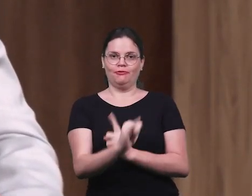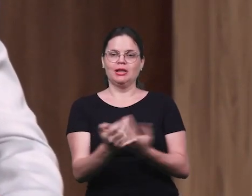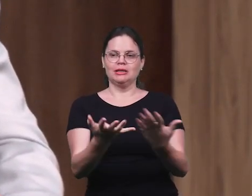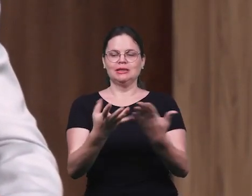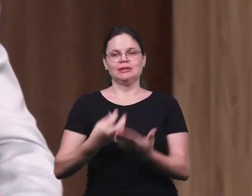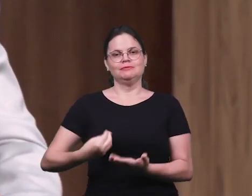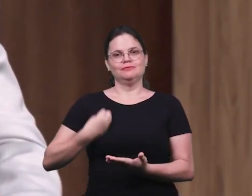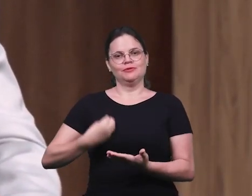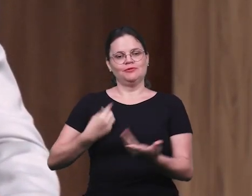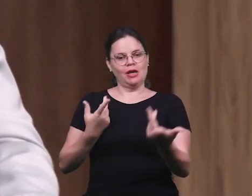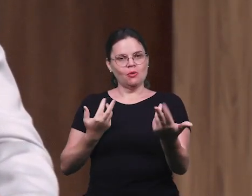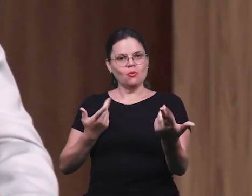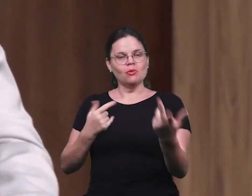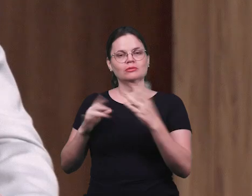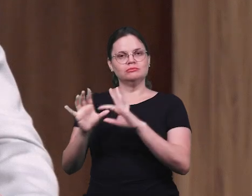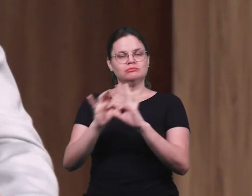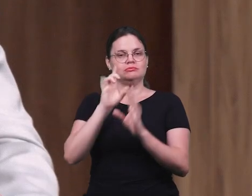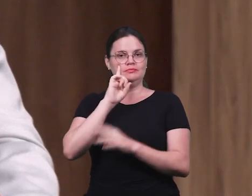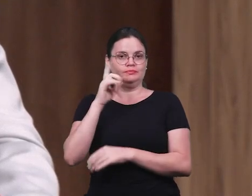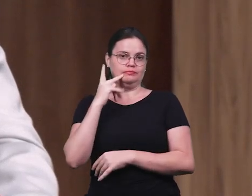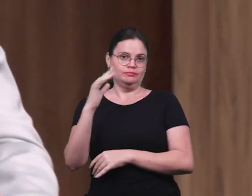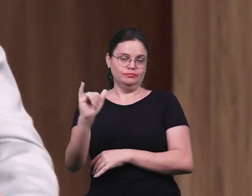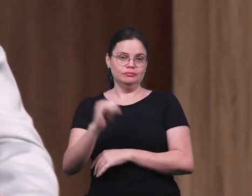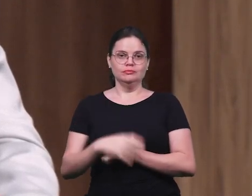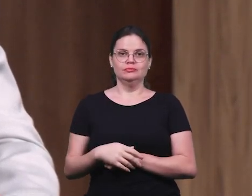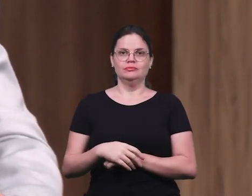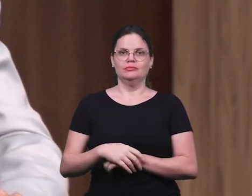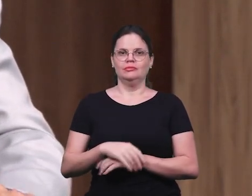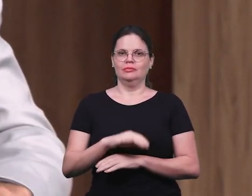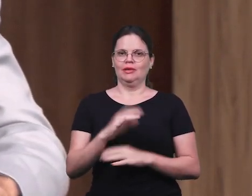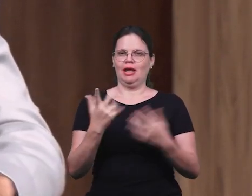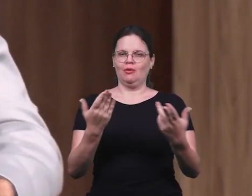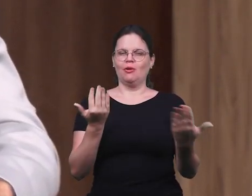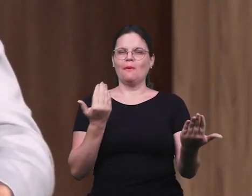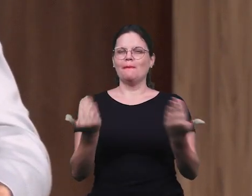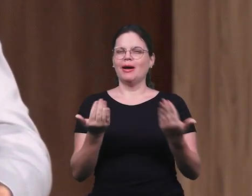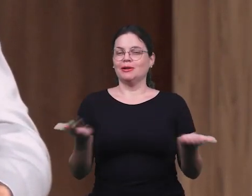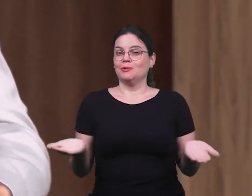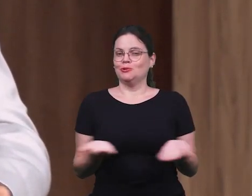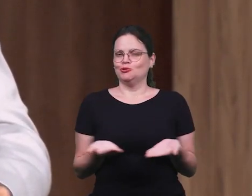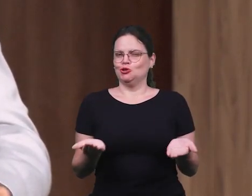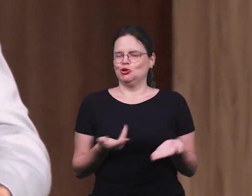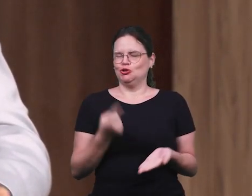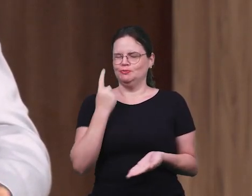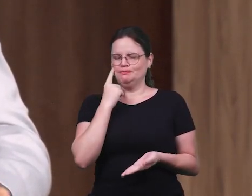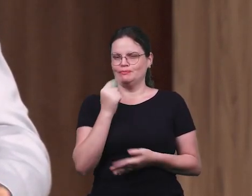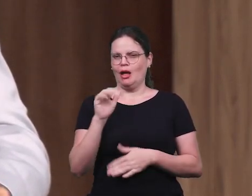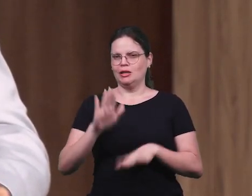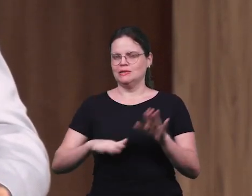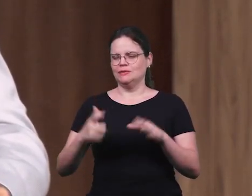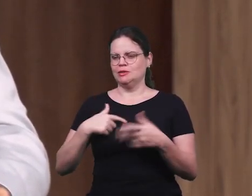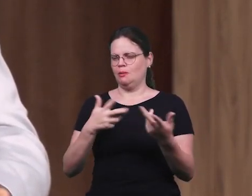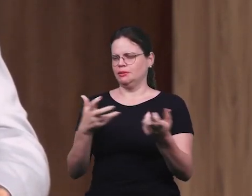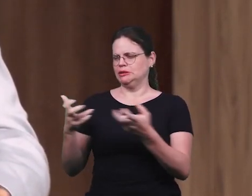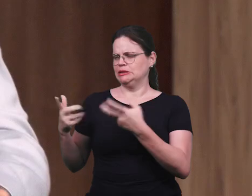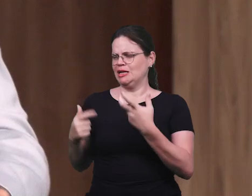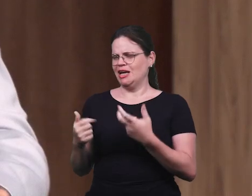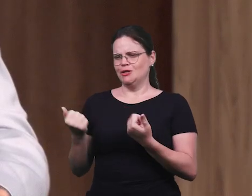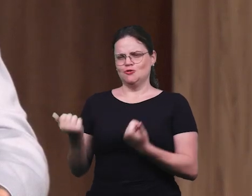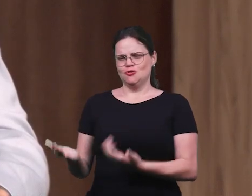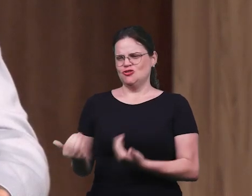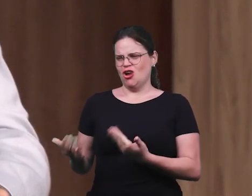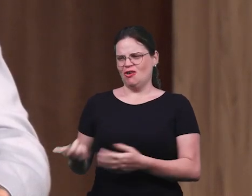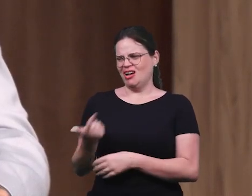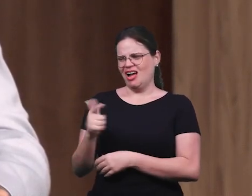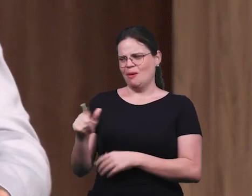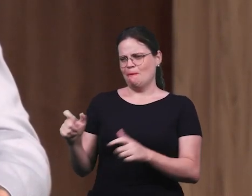viver como profeta. Às vezes nós pensamos que não há muitos jovens hoje que não querem servir o